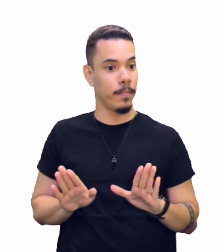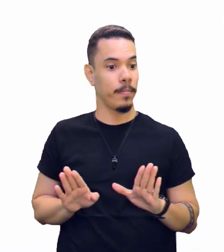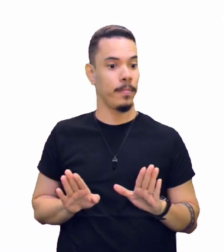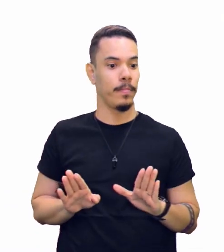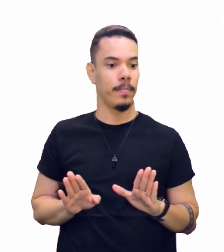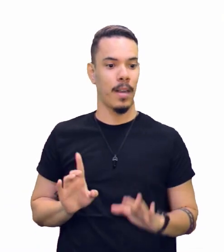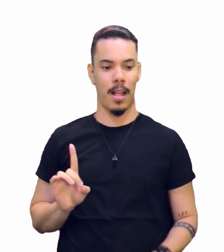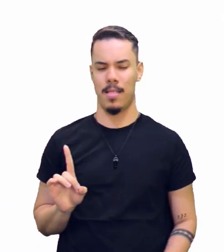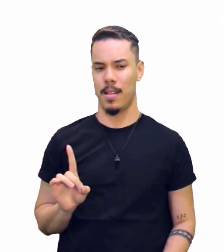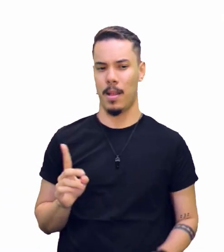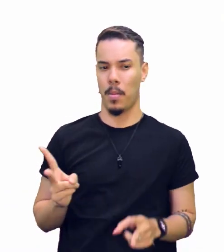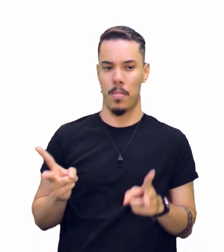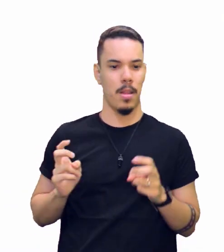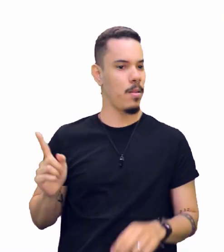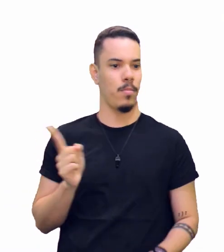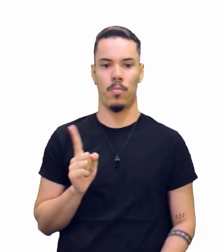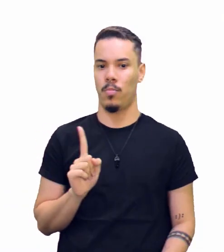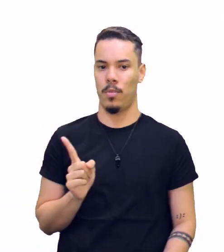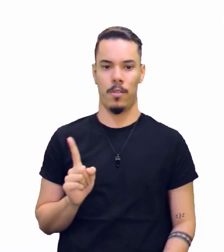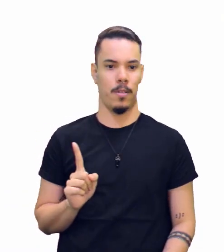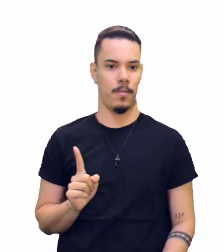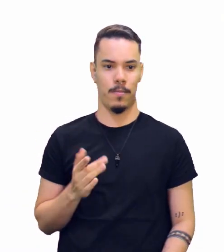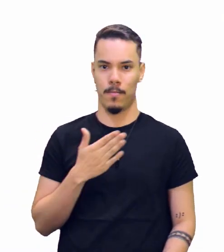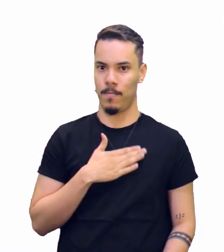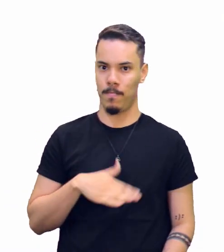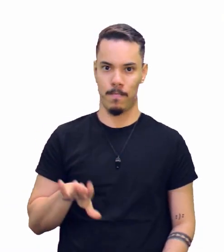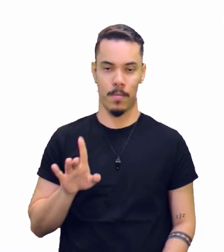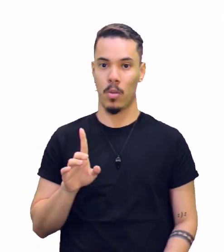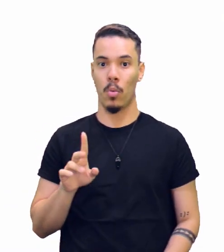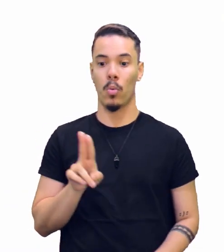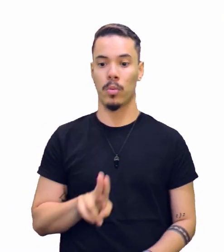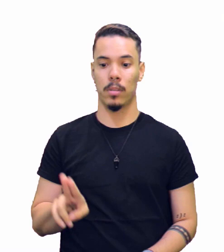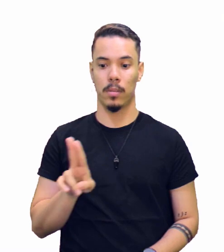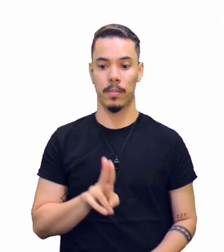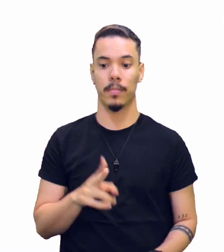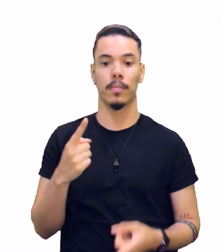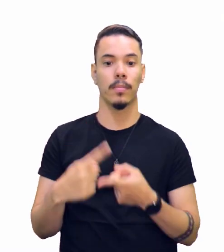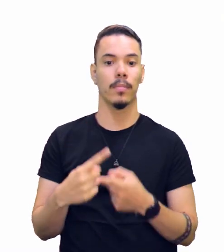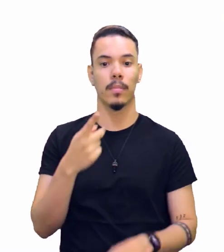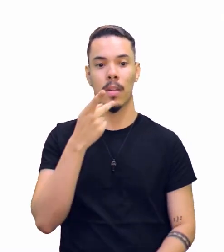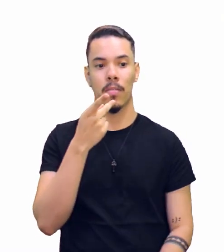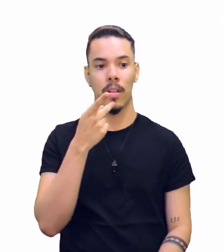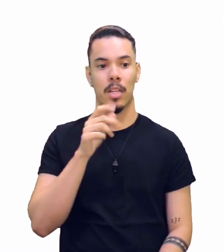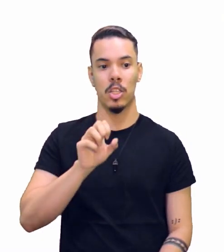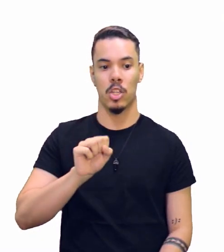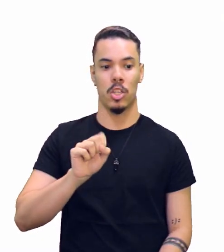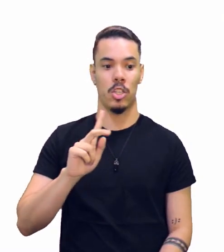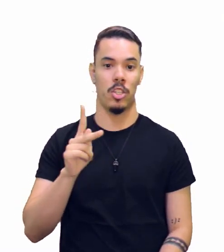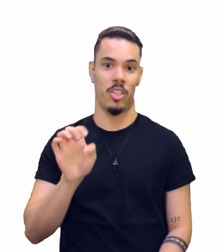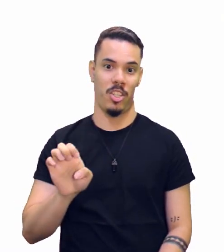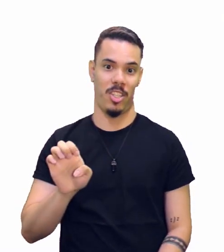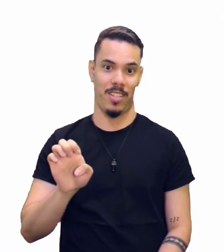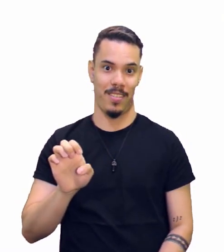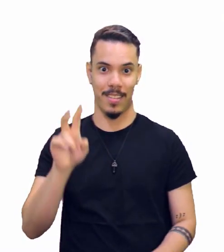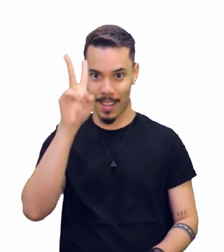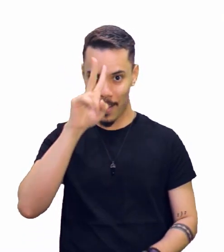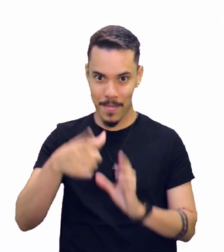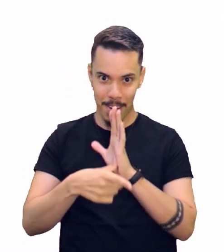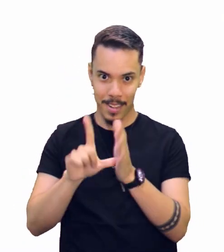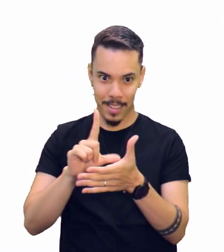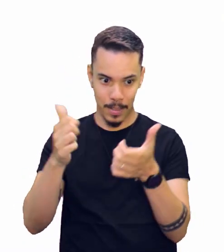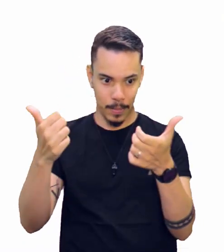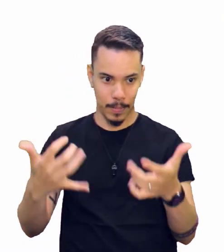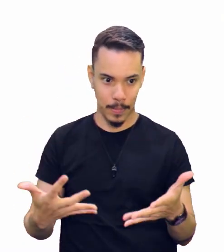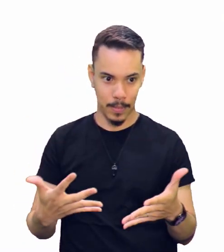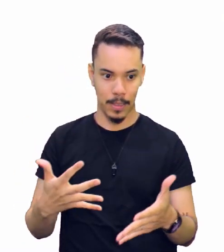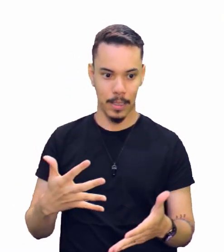D eu já percebo que eu não vou usar por quê Porque eu tô com falando de xi se eu fosse falar love eu